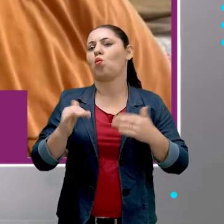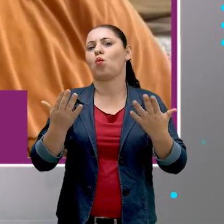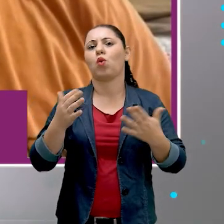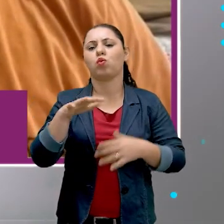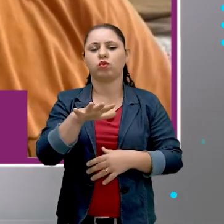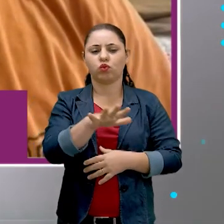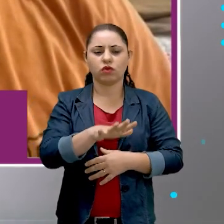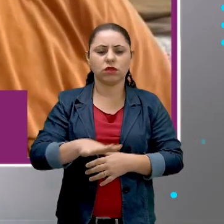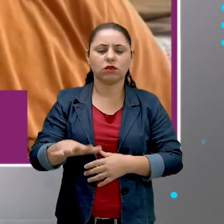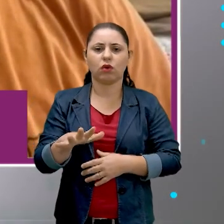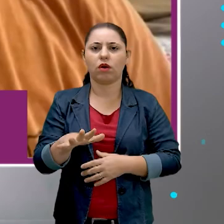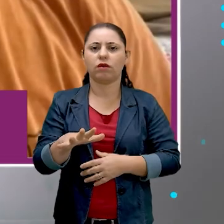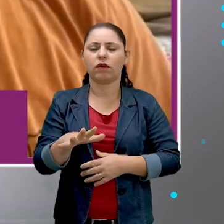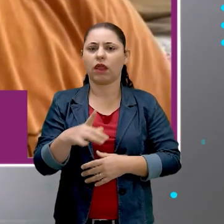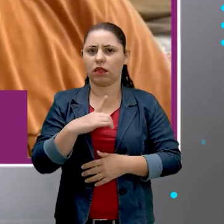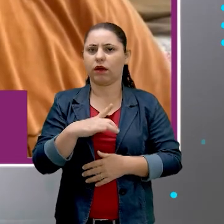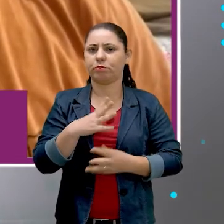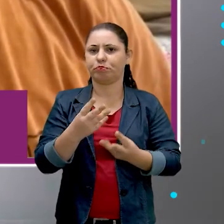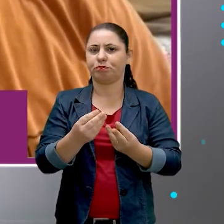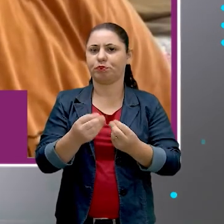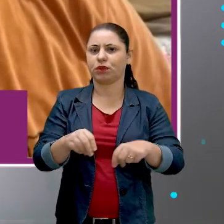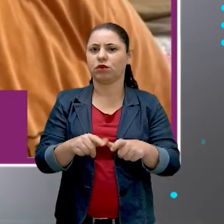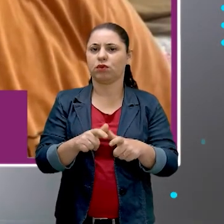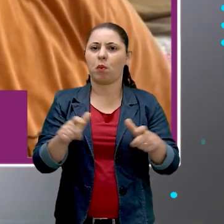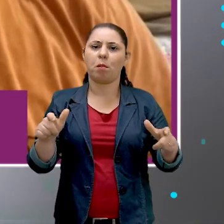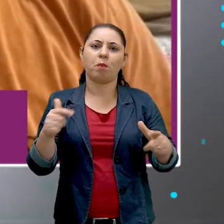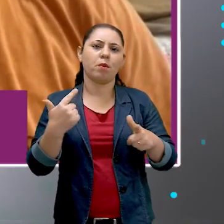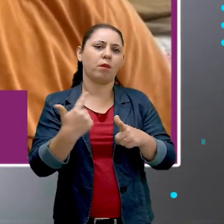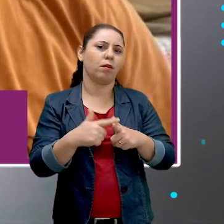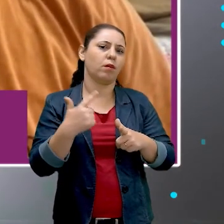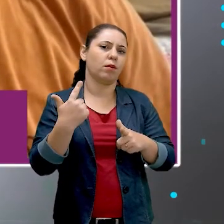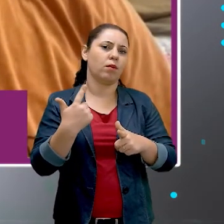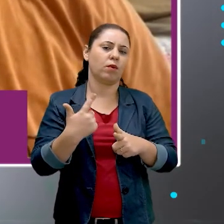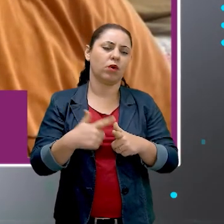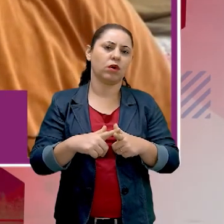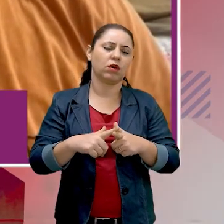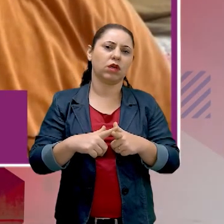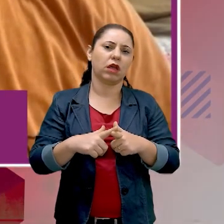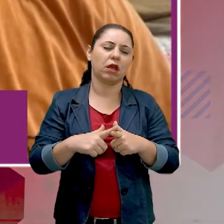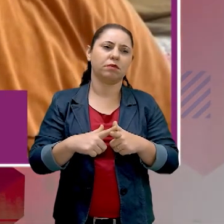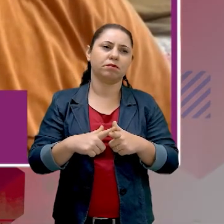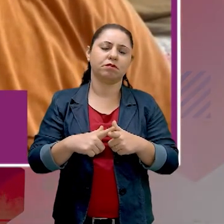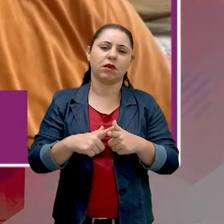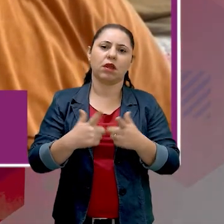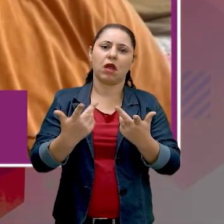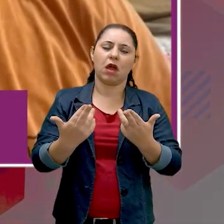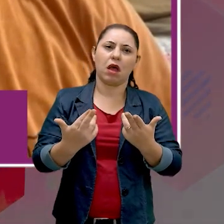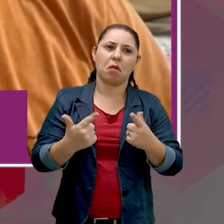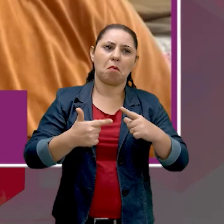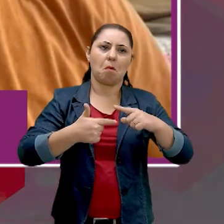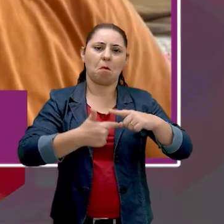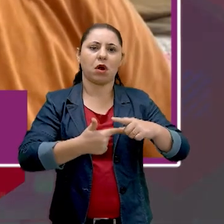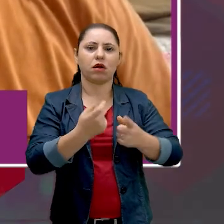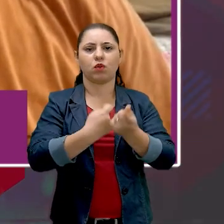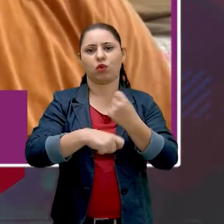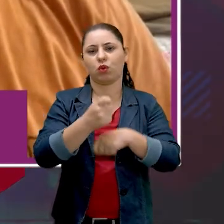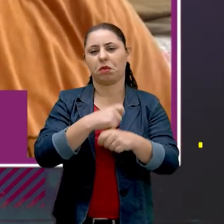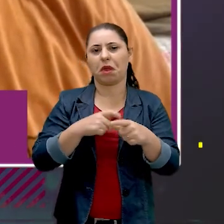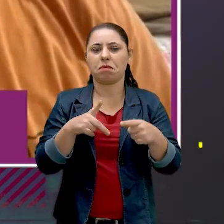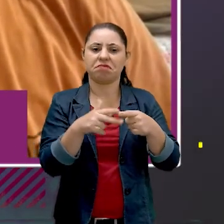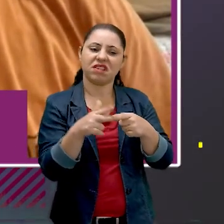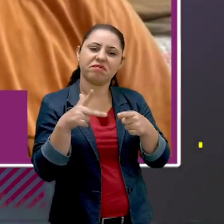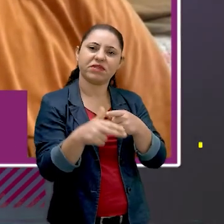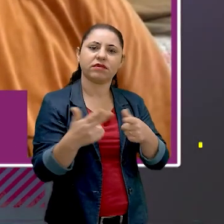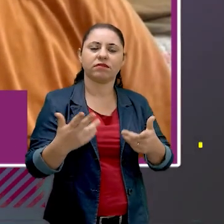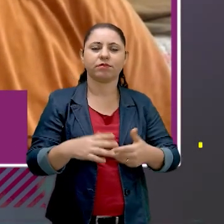algum setor vai sofrer um impacto maior por conta dessas sanções econômicas, por conta desse conflito que está